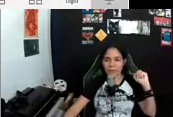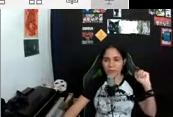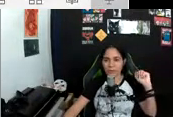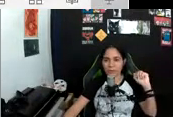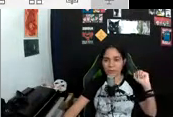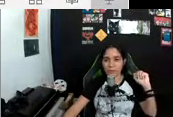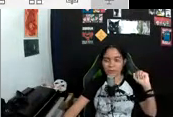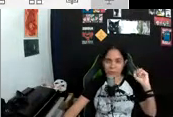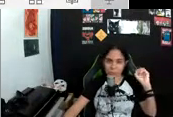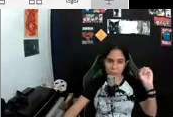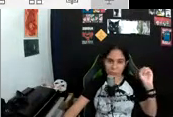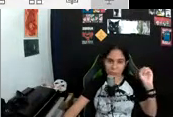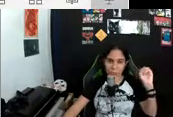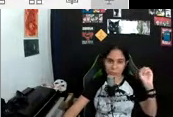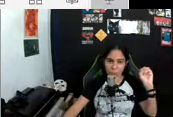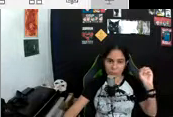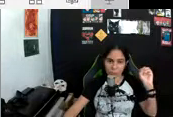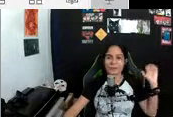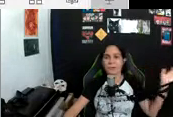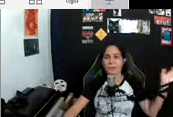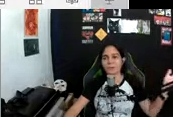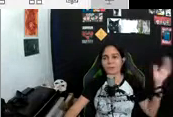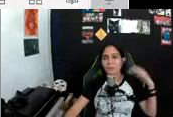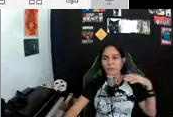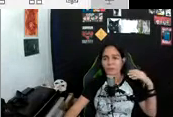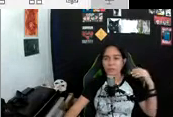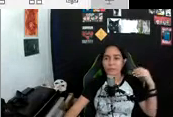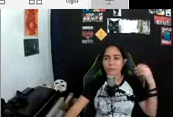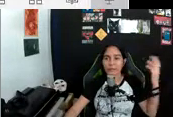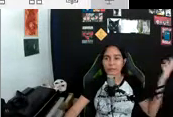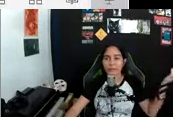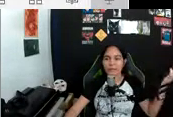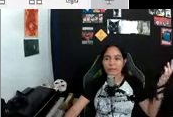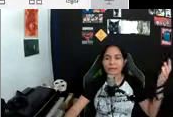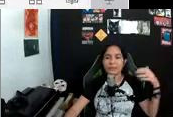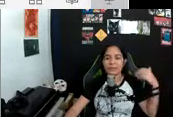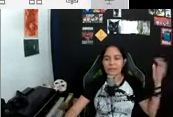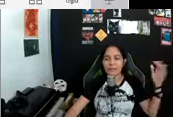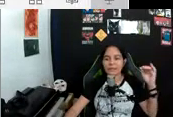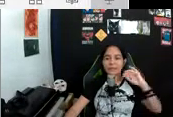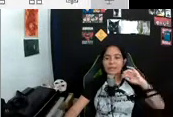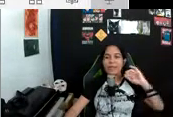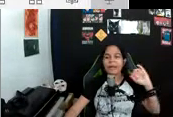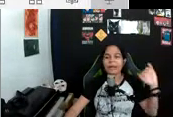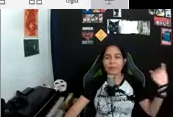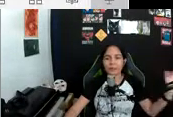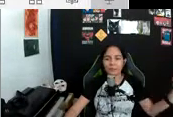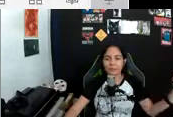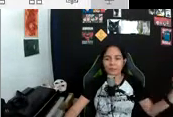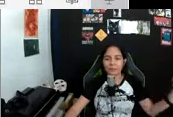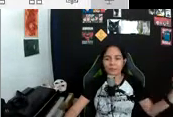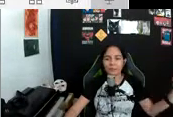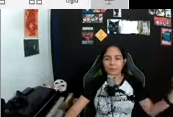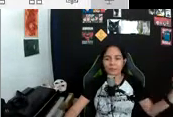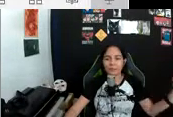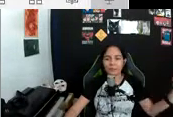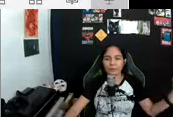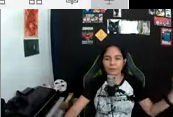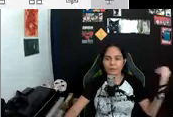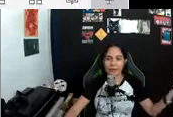lei, ela ainda pode atuar como auxiliar, mas essas pessoas já são mais velhas, né? E a tendência é não